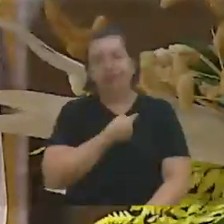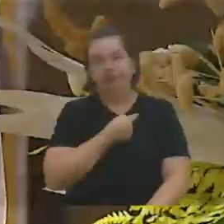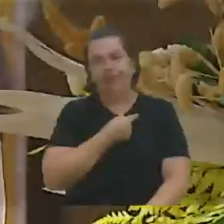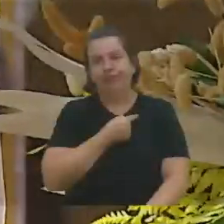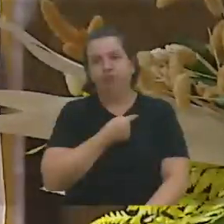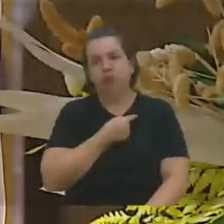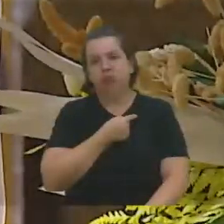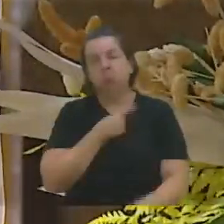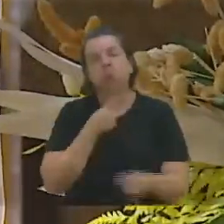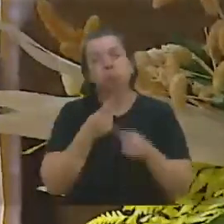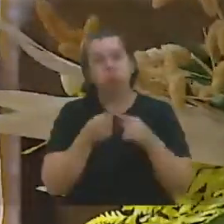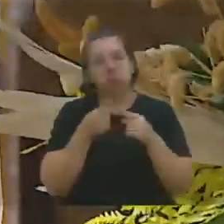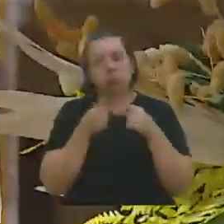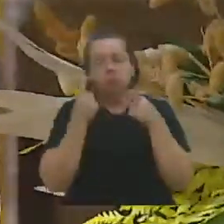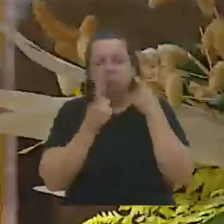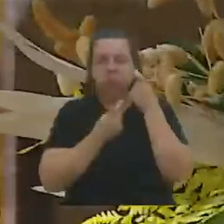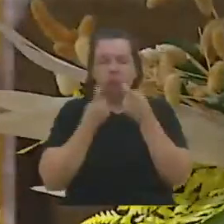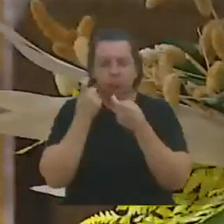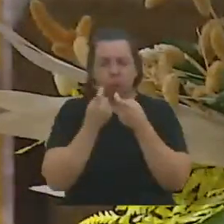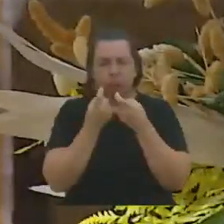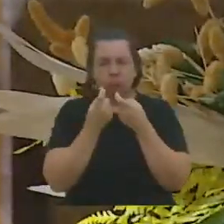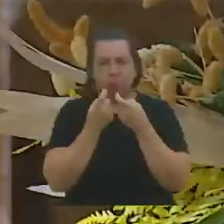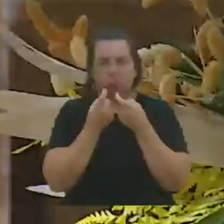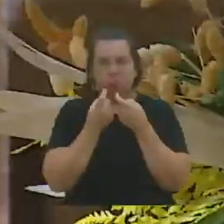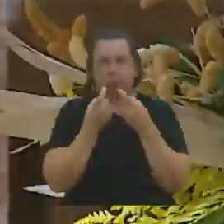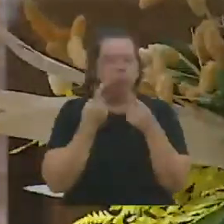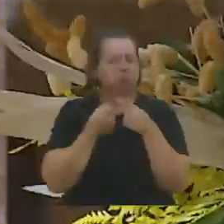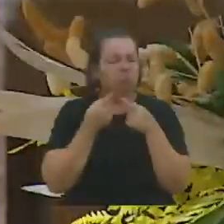por que estáis preocupados?